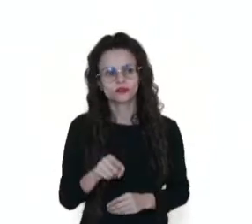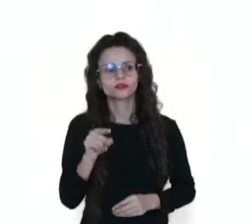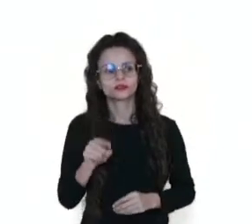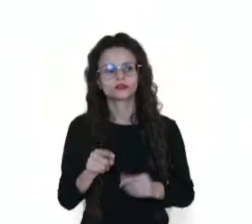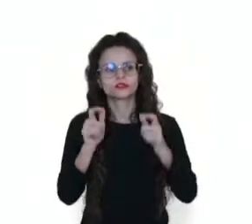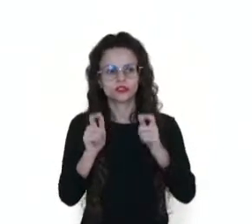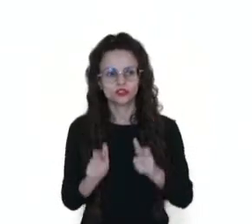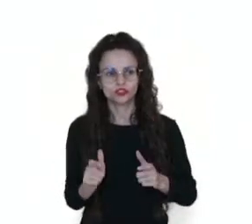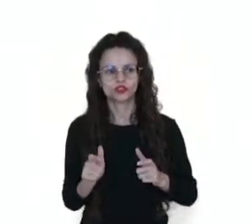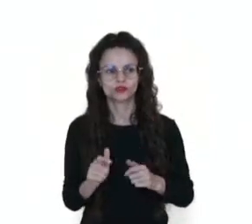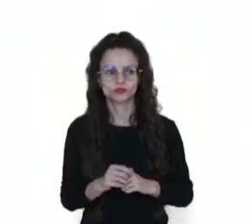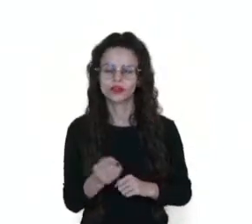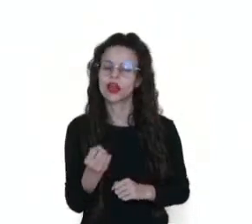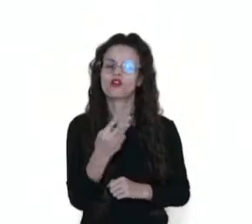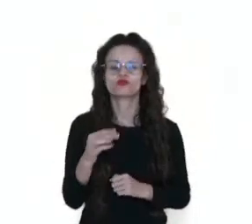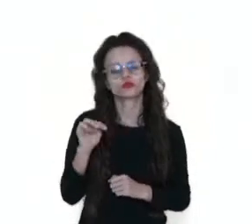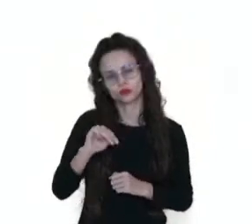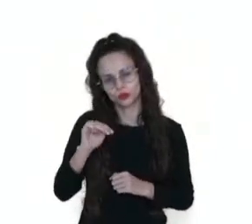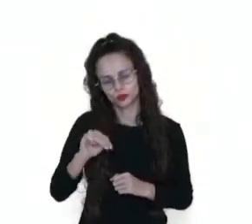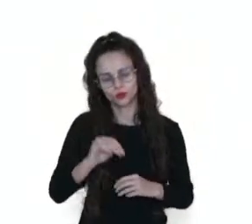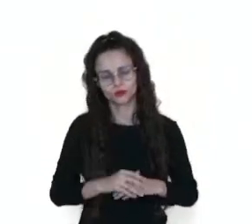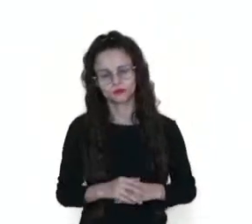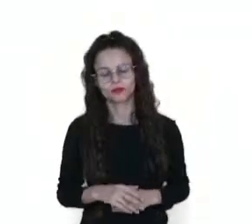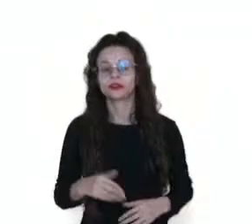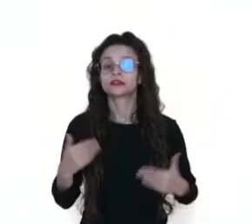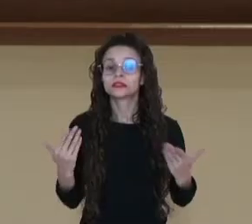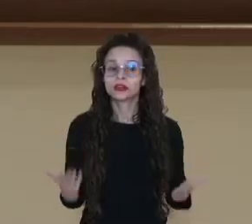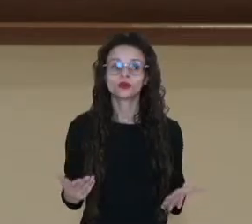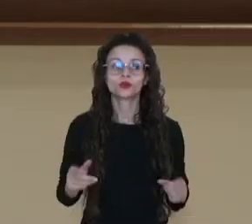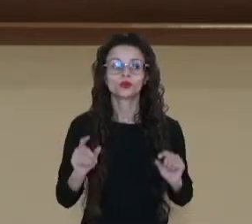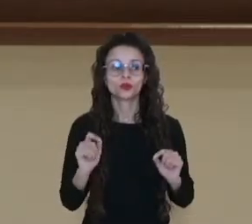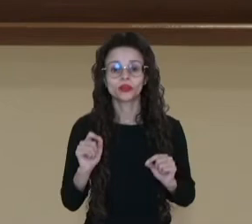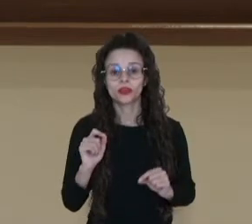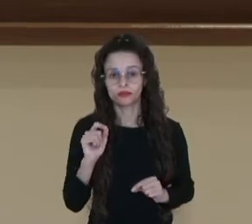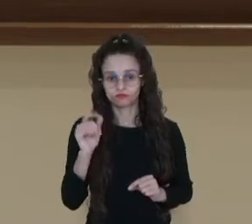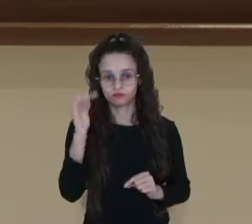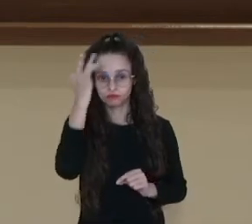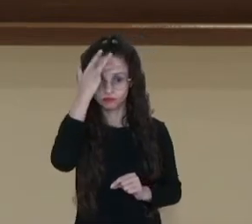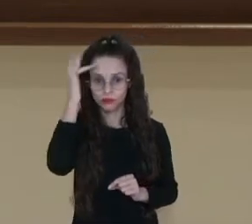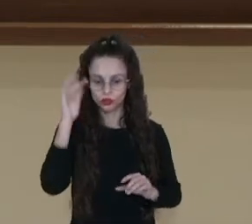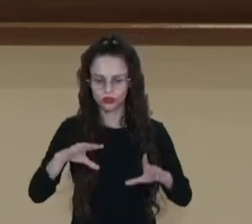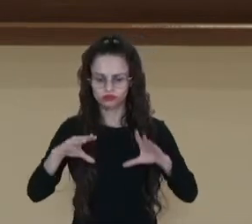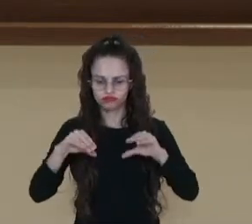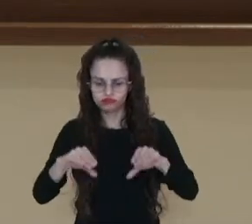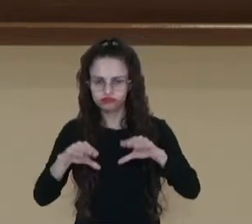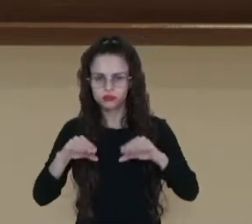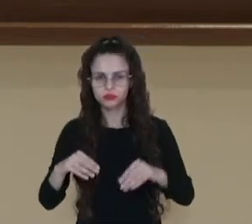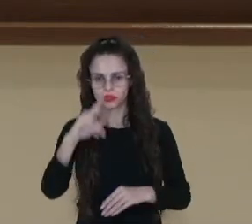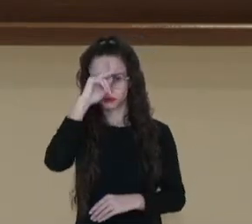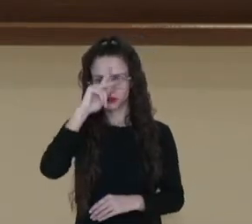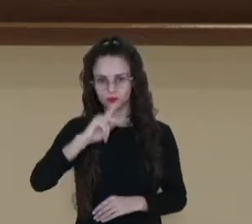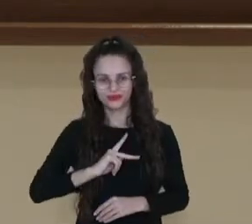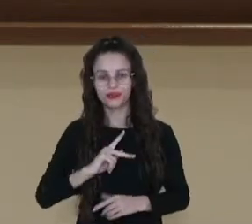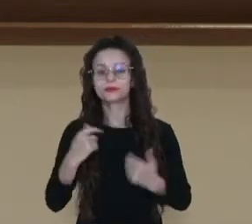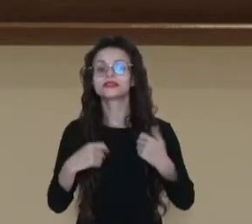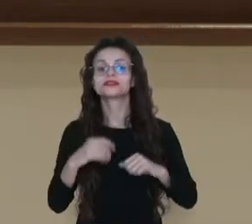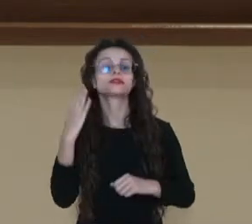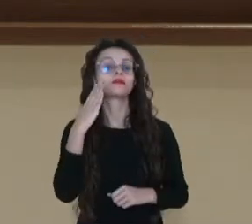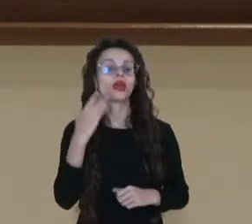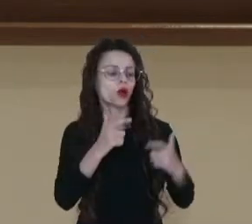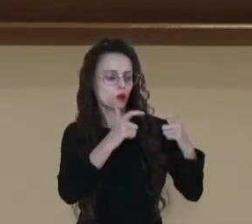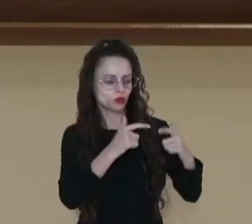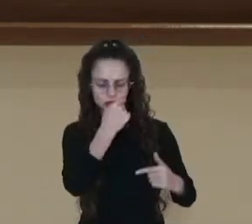Essa região durante alguns minutos. Então, o praticante da automassagem, ele precisa conhecer o ponto e a